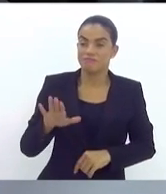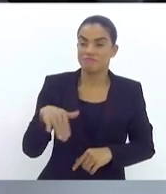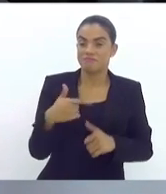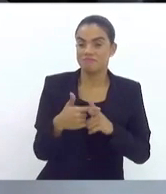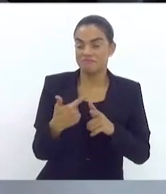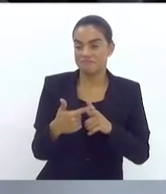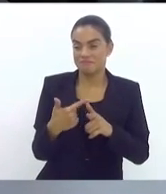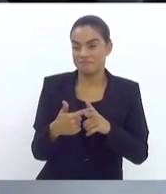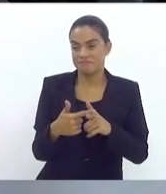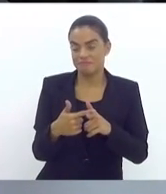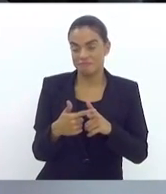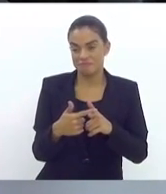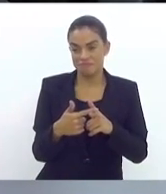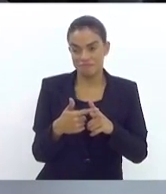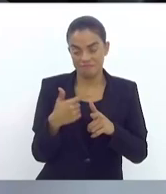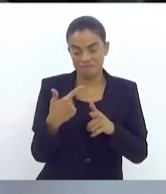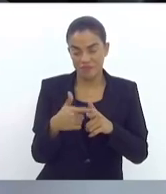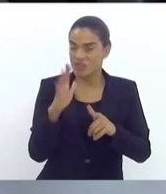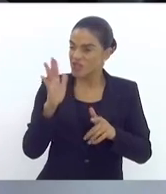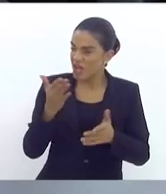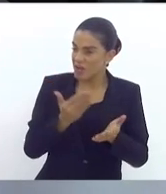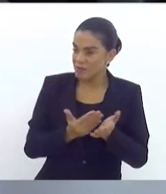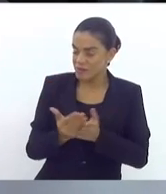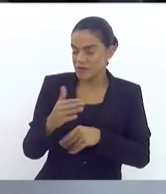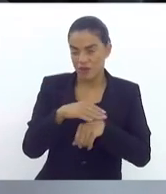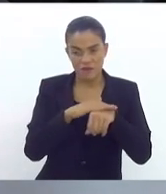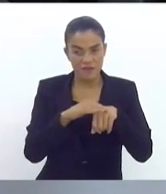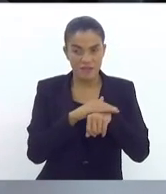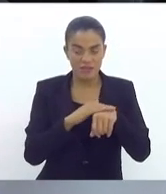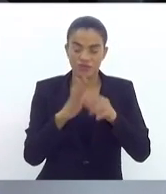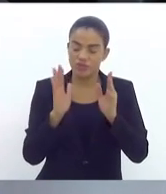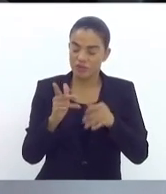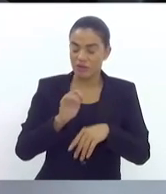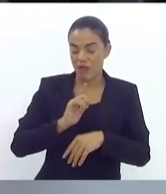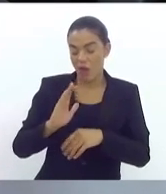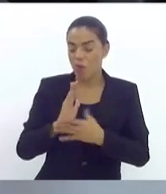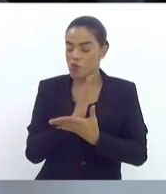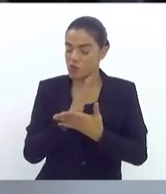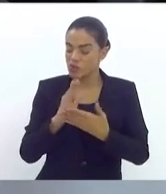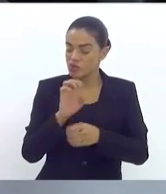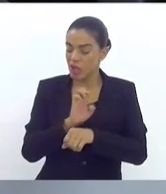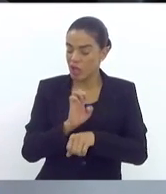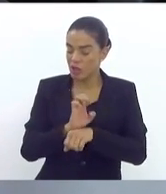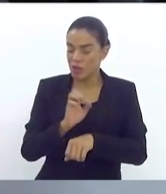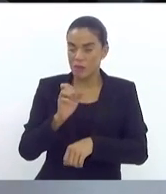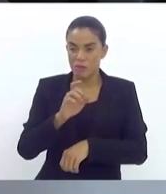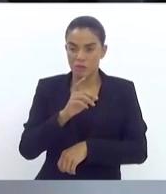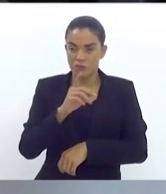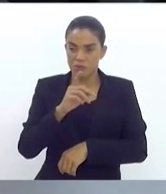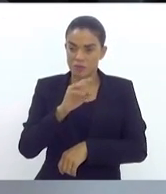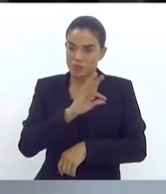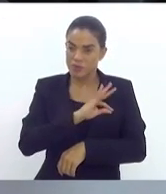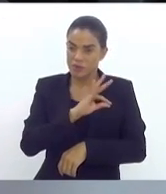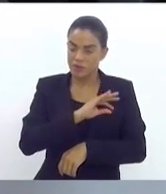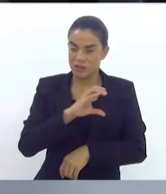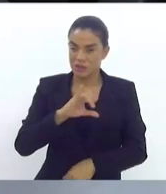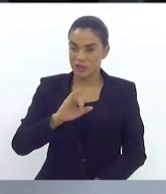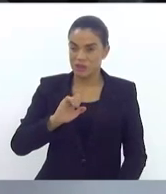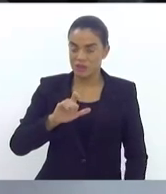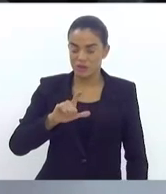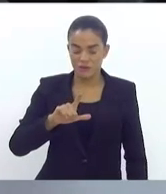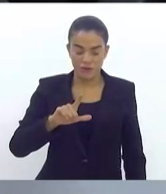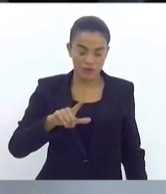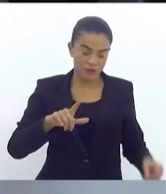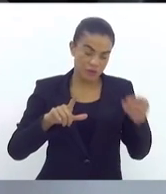vale essa indagação, que eu conversei já com ela, sei que há algum estado em que a polícia civil, na verdade, não sei como é